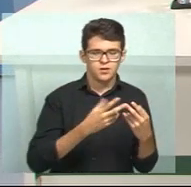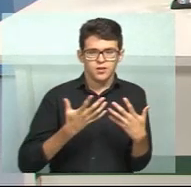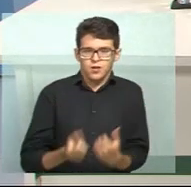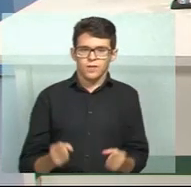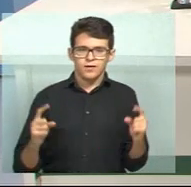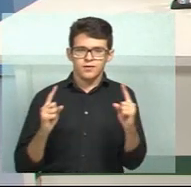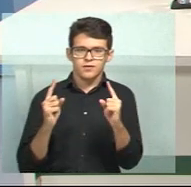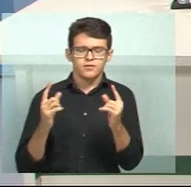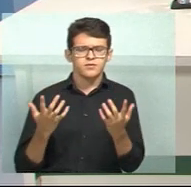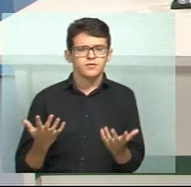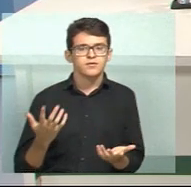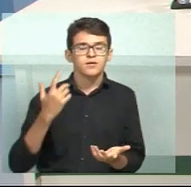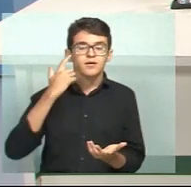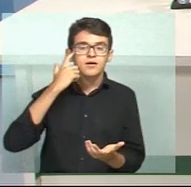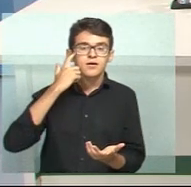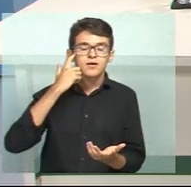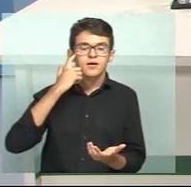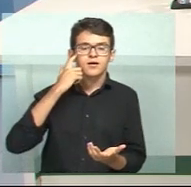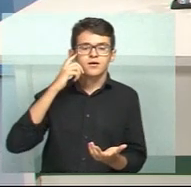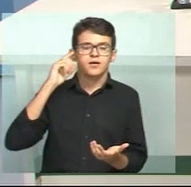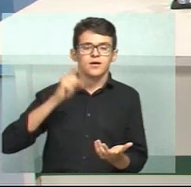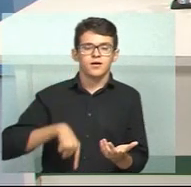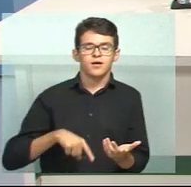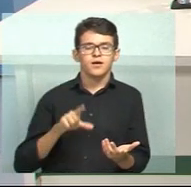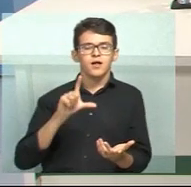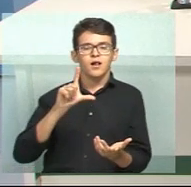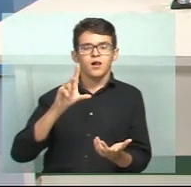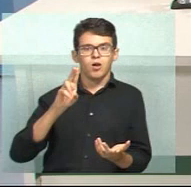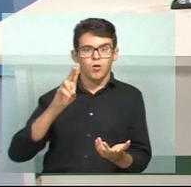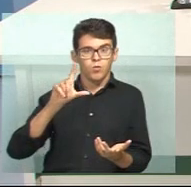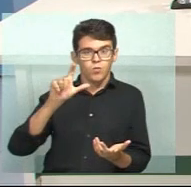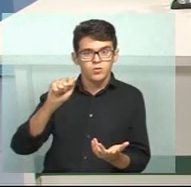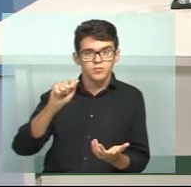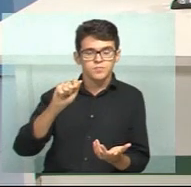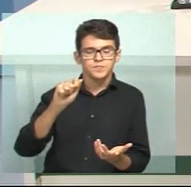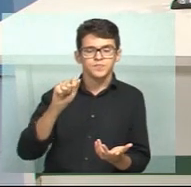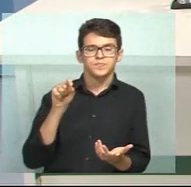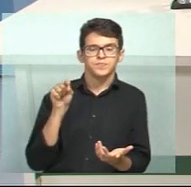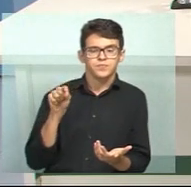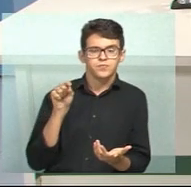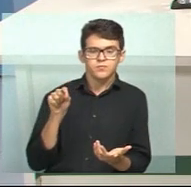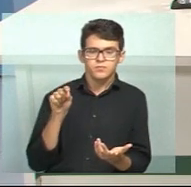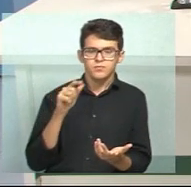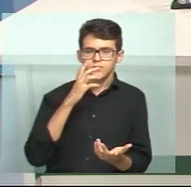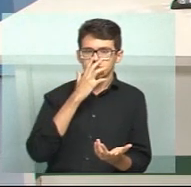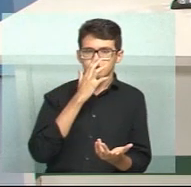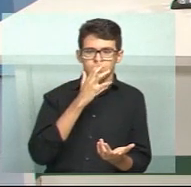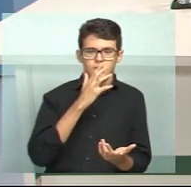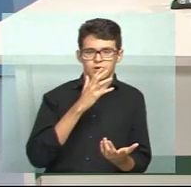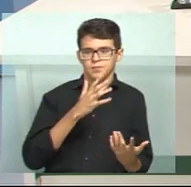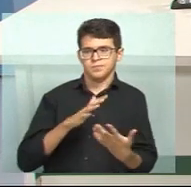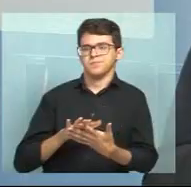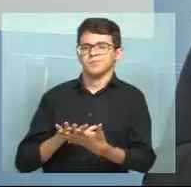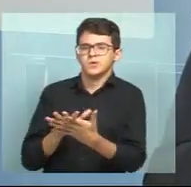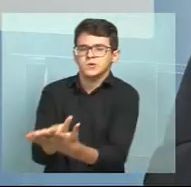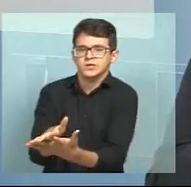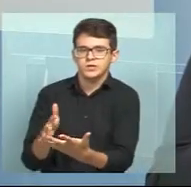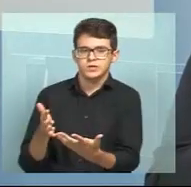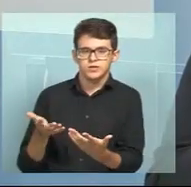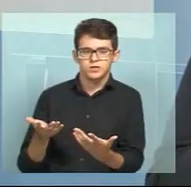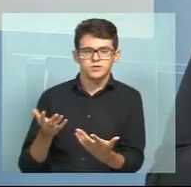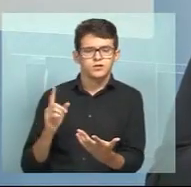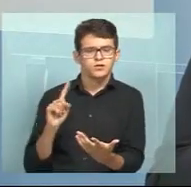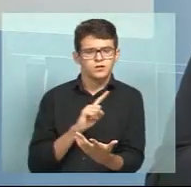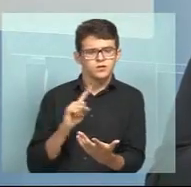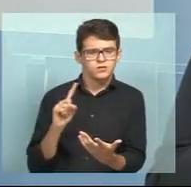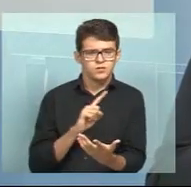querendo o Lula, se pegou nesse mantra de que ele está sendo perseguido, e agora a novidade,